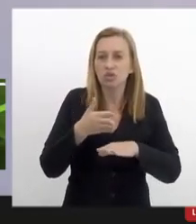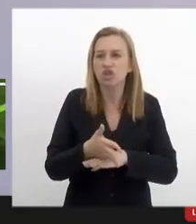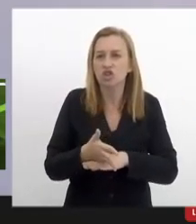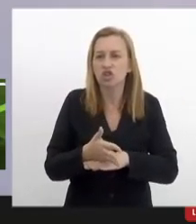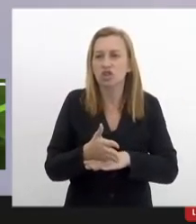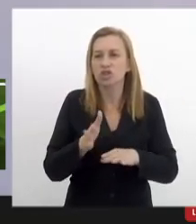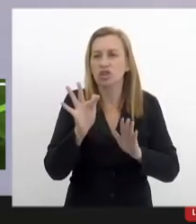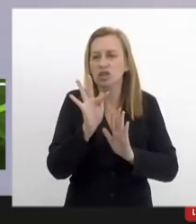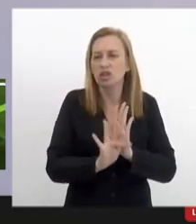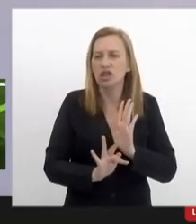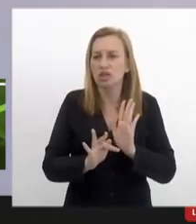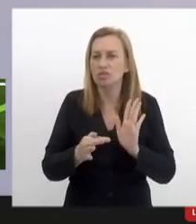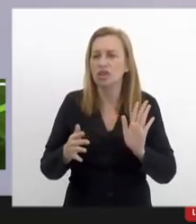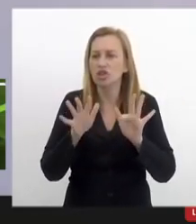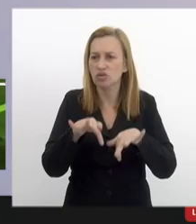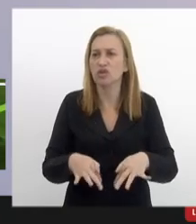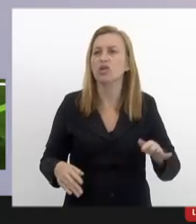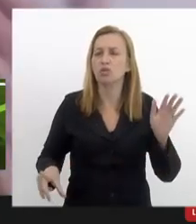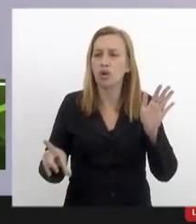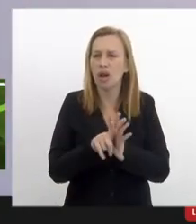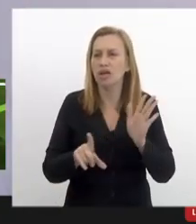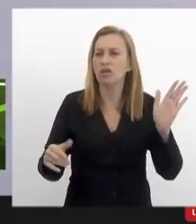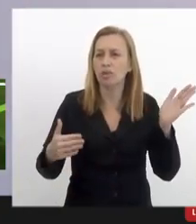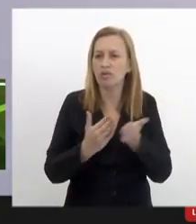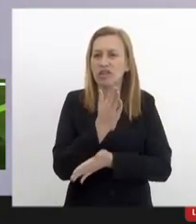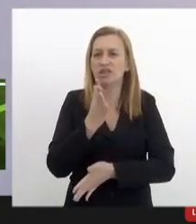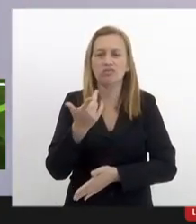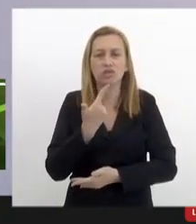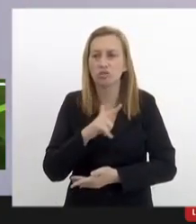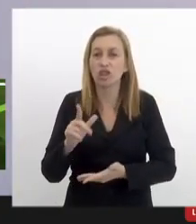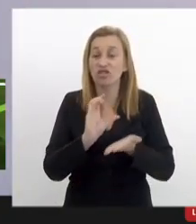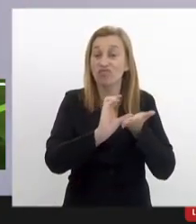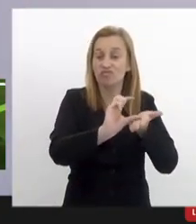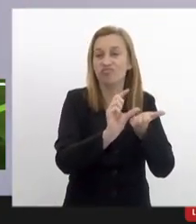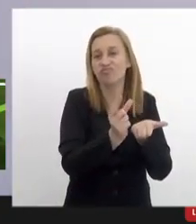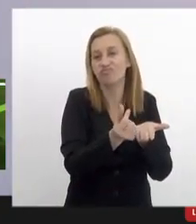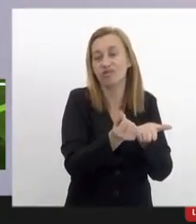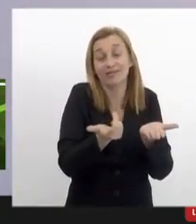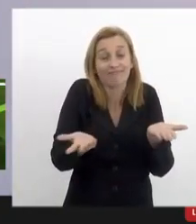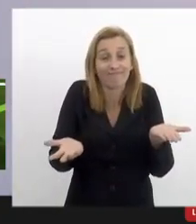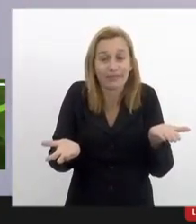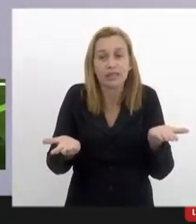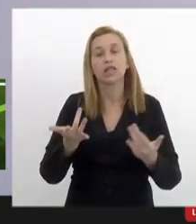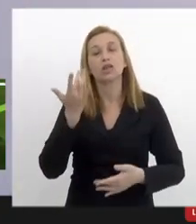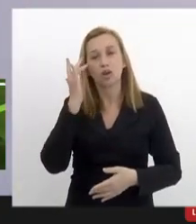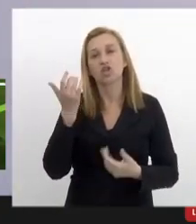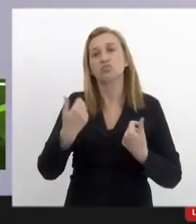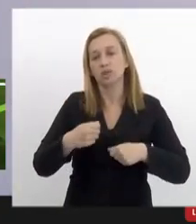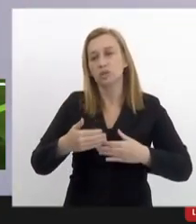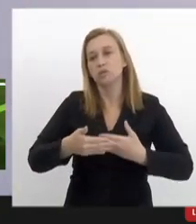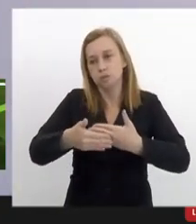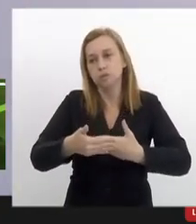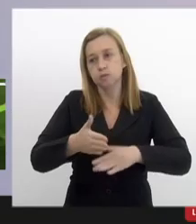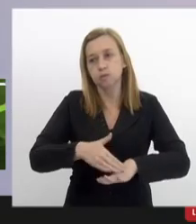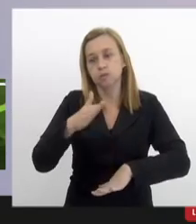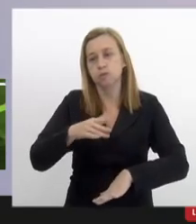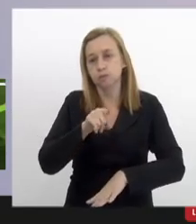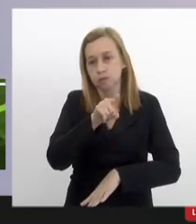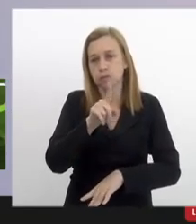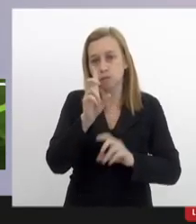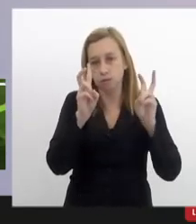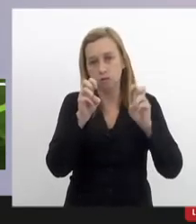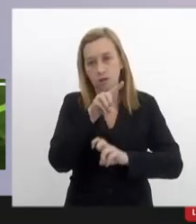texto final, numa lei, numa aprovação, e a gente não tem fundo. Então, eu acho que a gente precisa avançar nisso daí